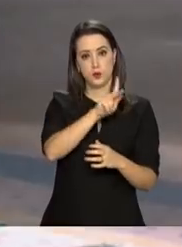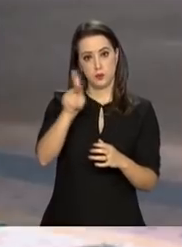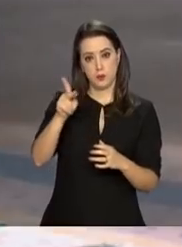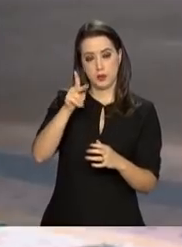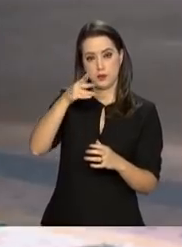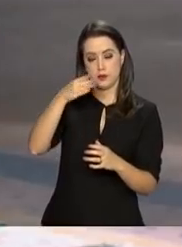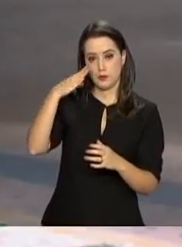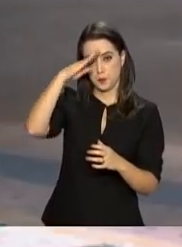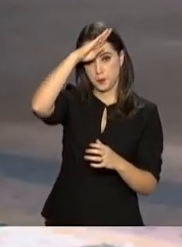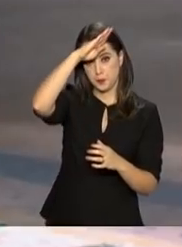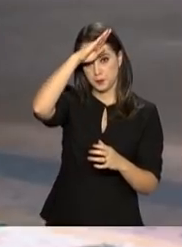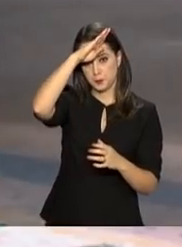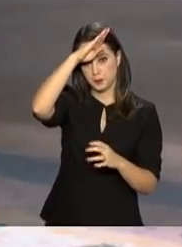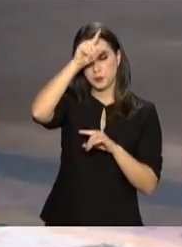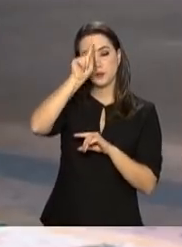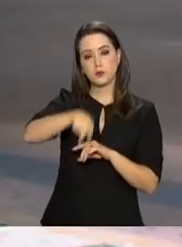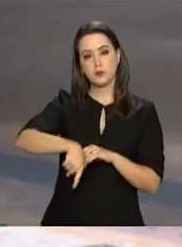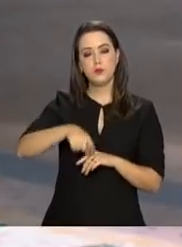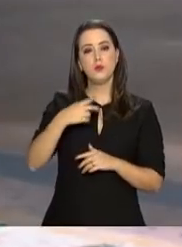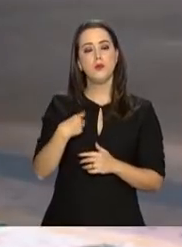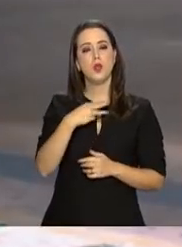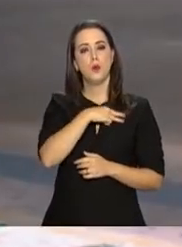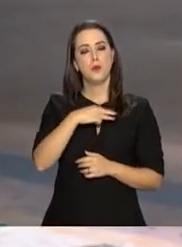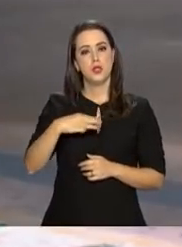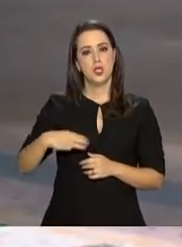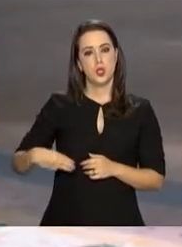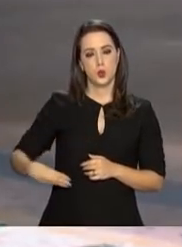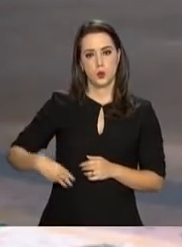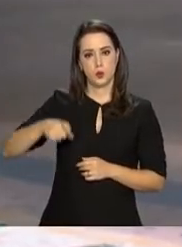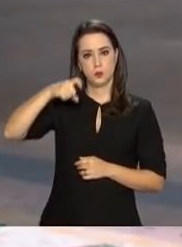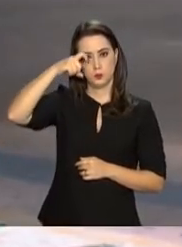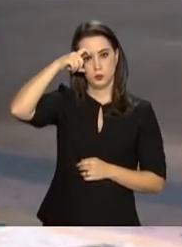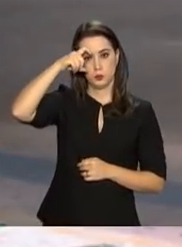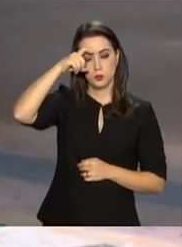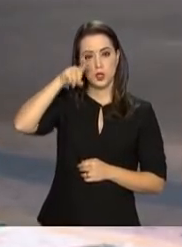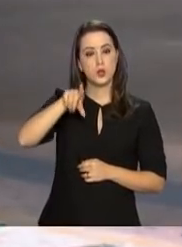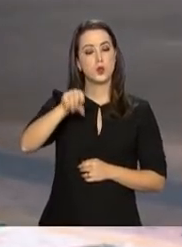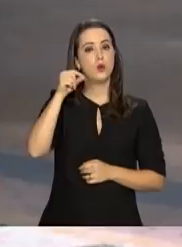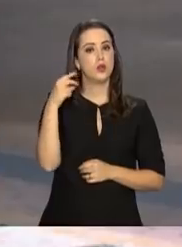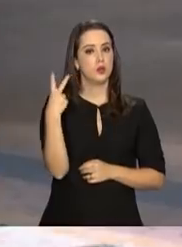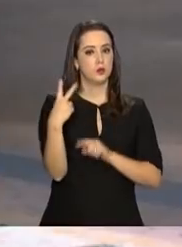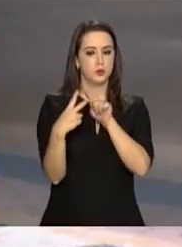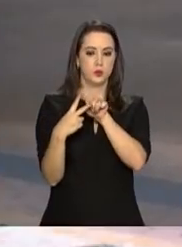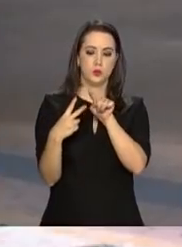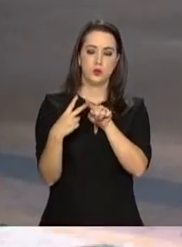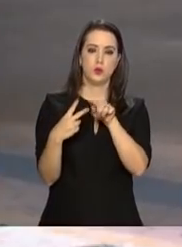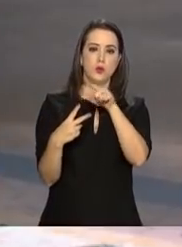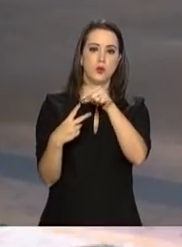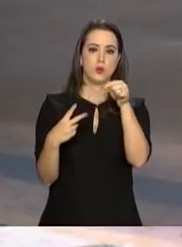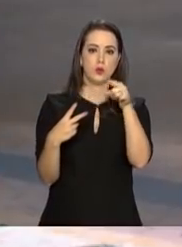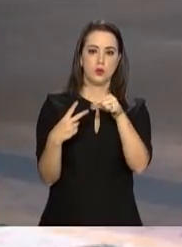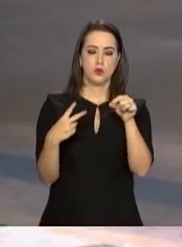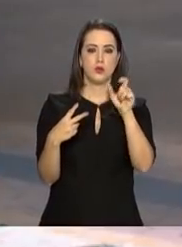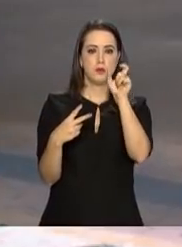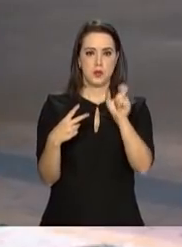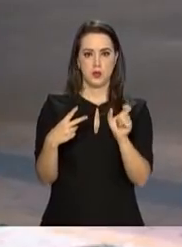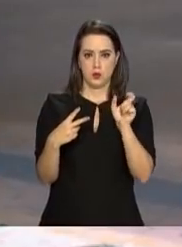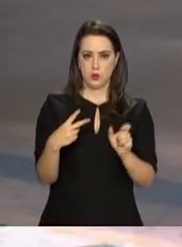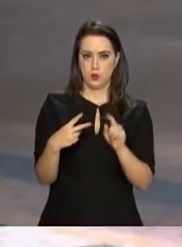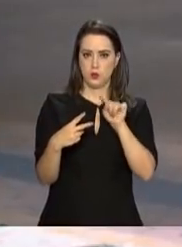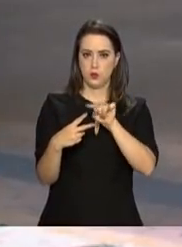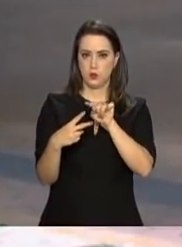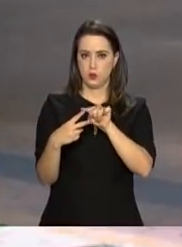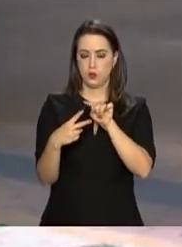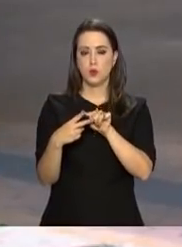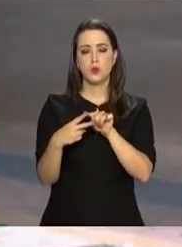o ministro indicado para assumir a passa da Justiça Sérgio moro ele indicou o nome de duas pessoas uma é Rosalvo Ferreira que é ex superintendente da Polícia